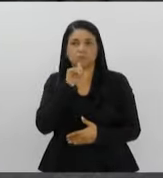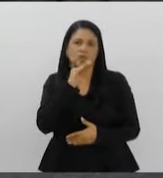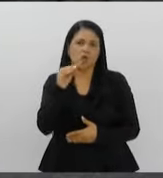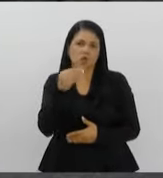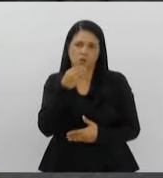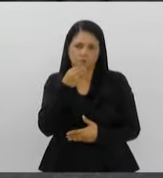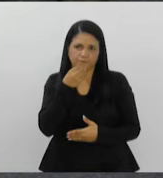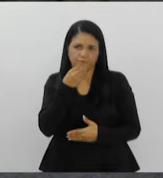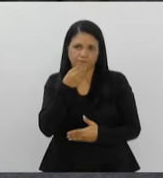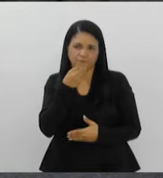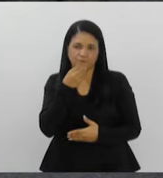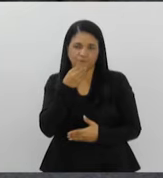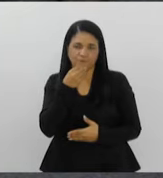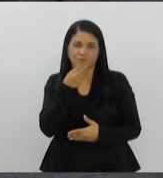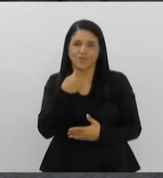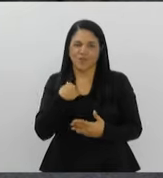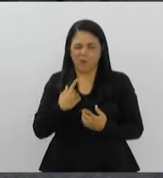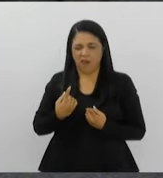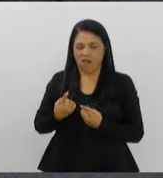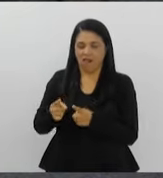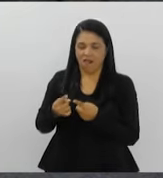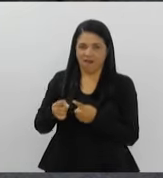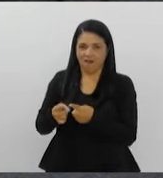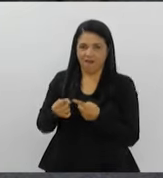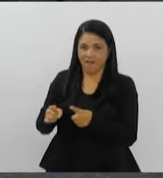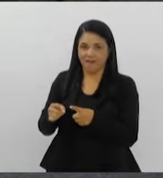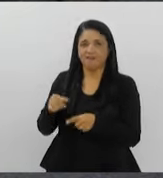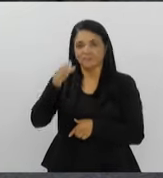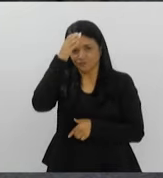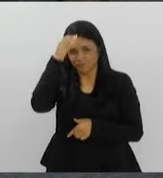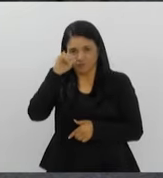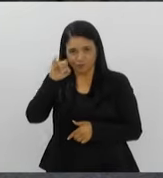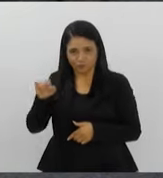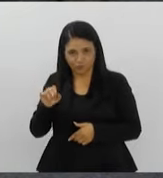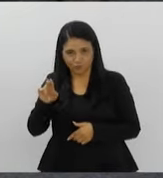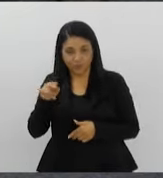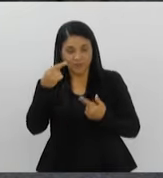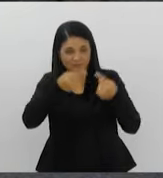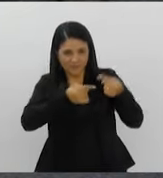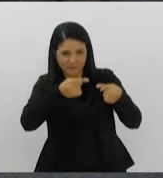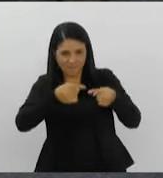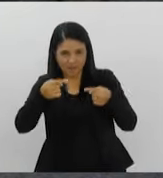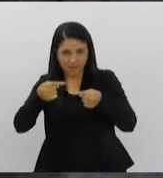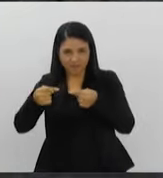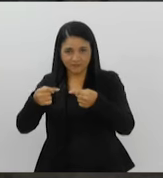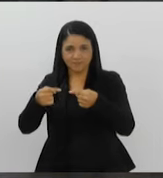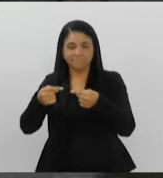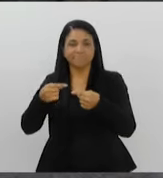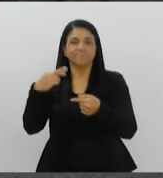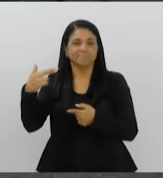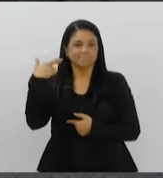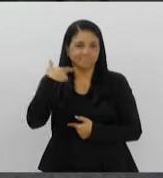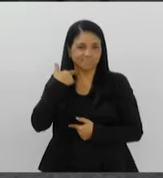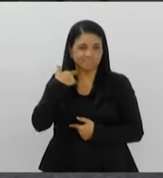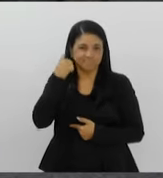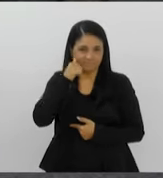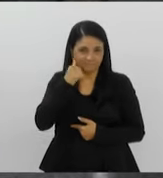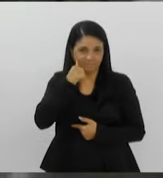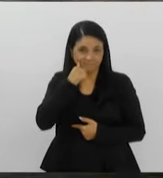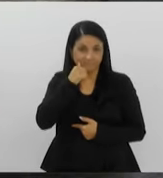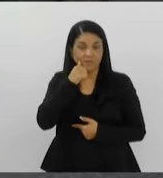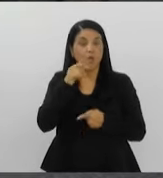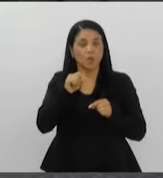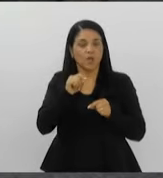não deixaria de provocar a Tia Ju que um debate que a gente precisa travar com a Procuradoria da Mulher é